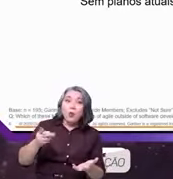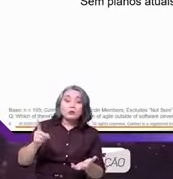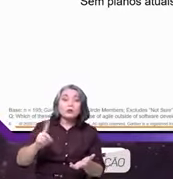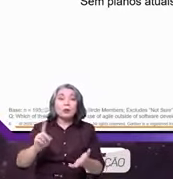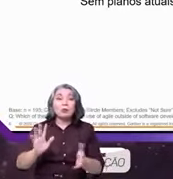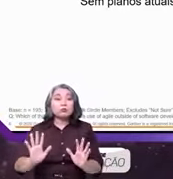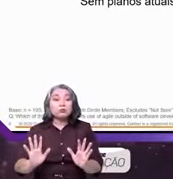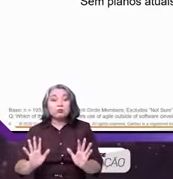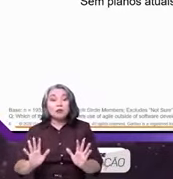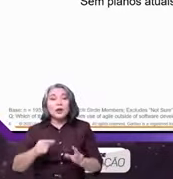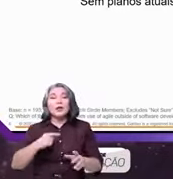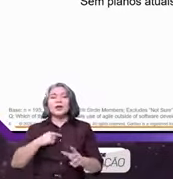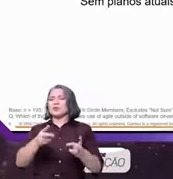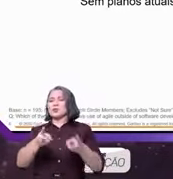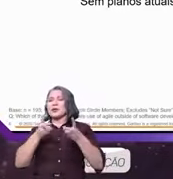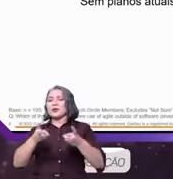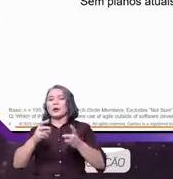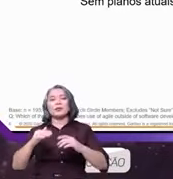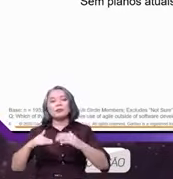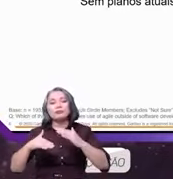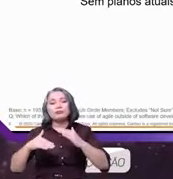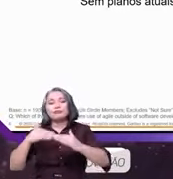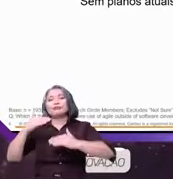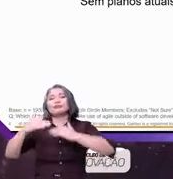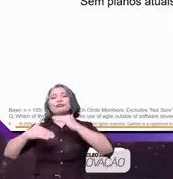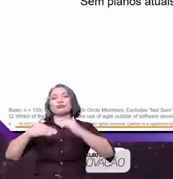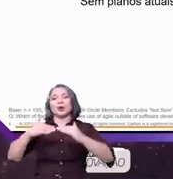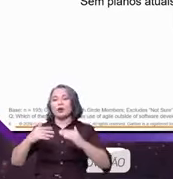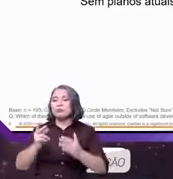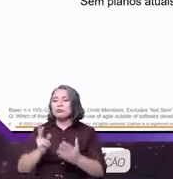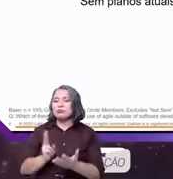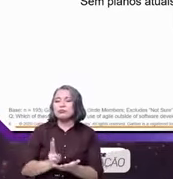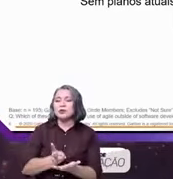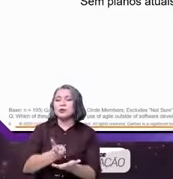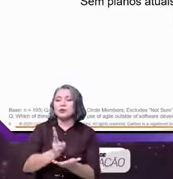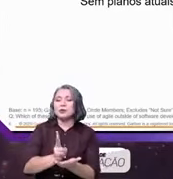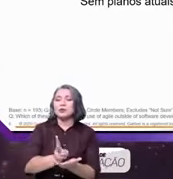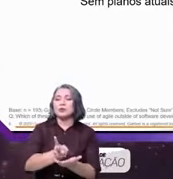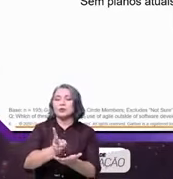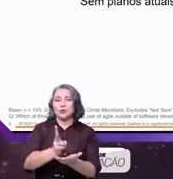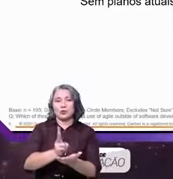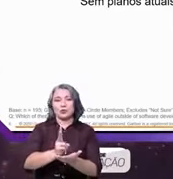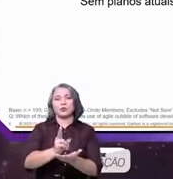E a gente já vê um crescimento, constante dessa tendência.